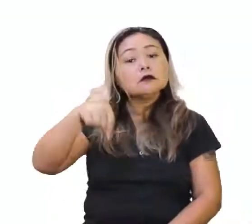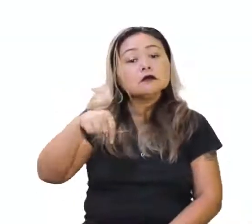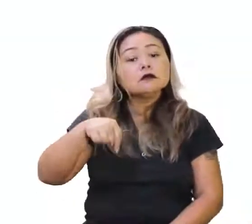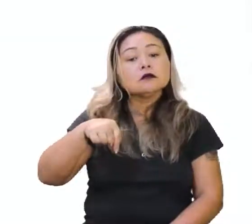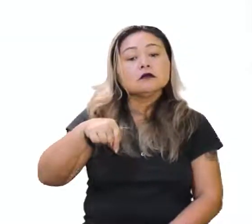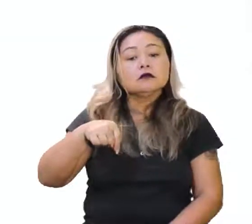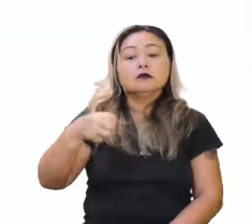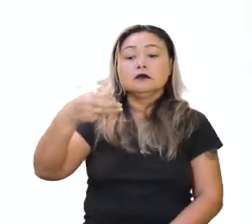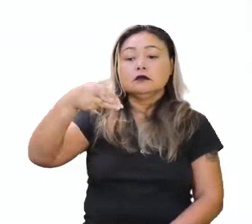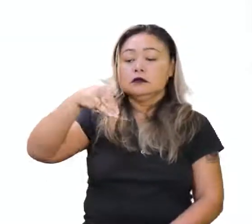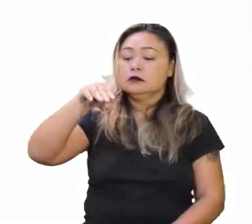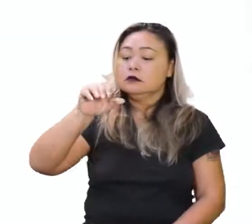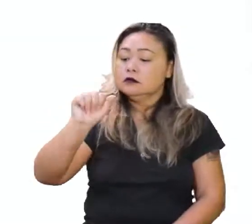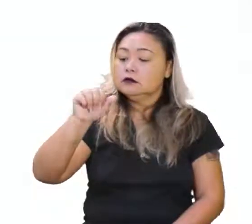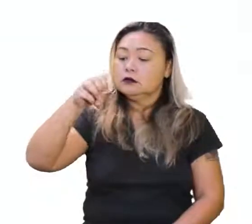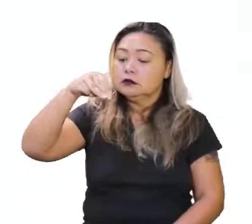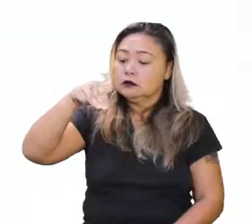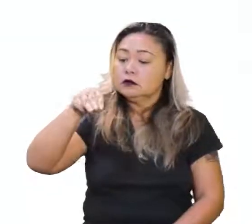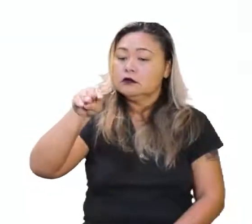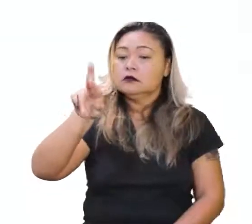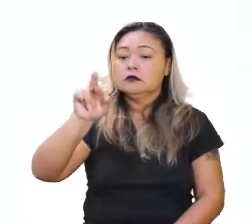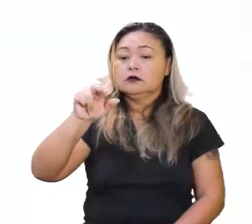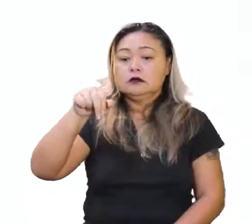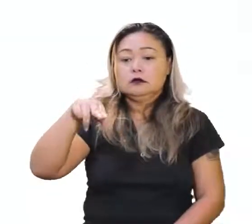Então, temos a mambrina,